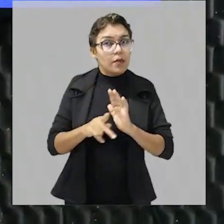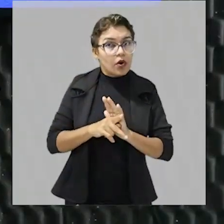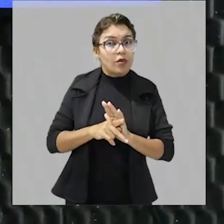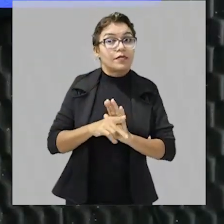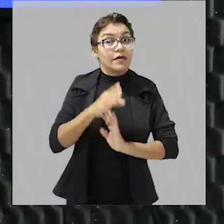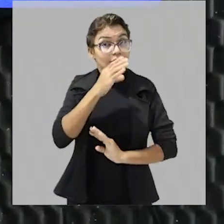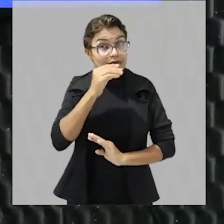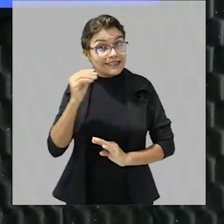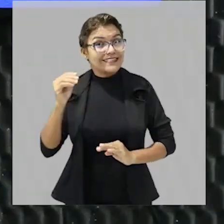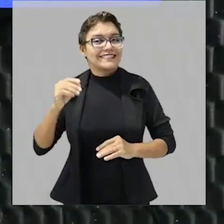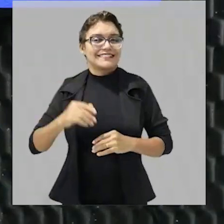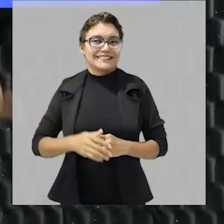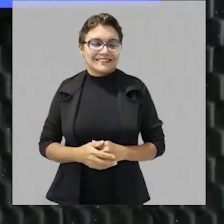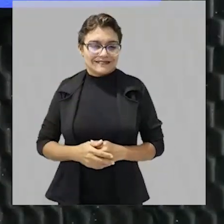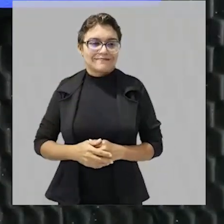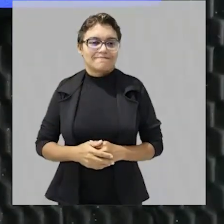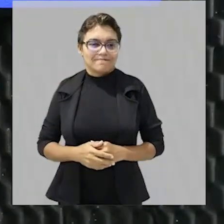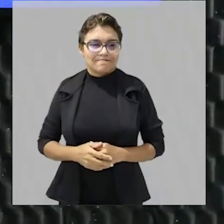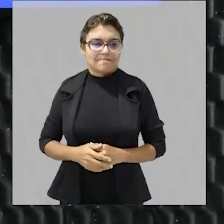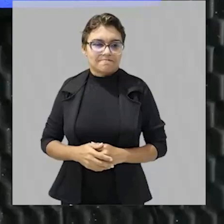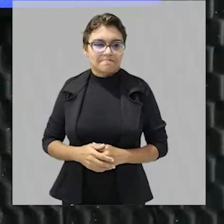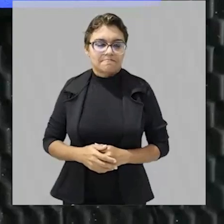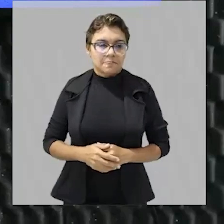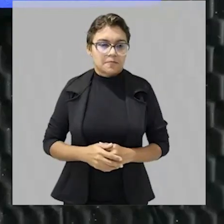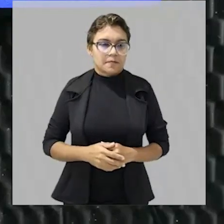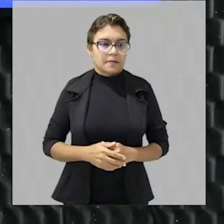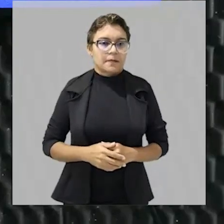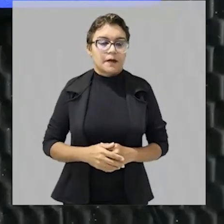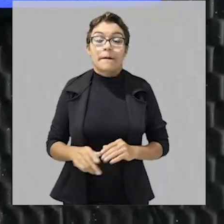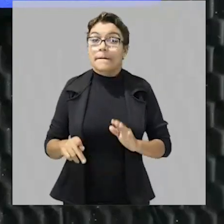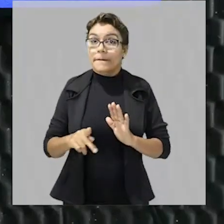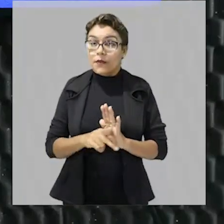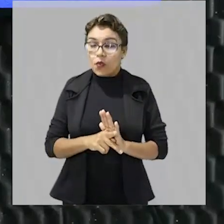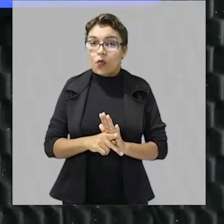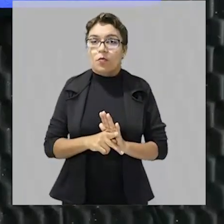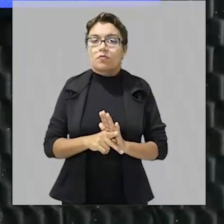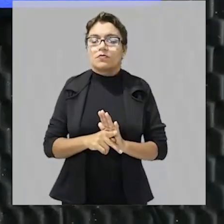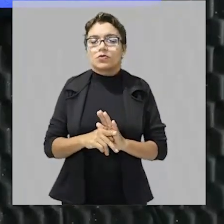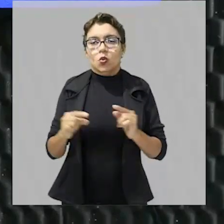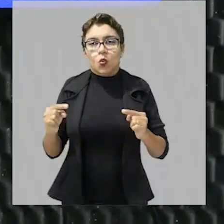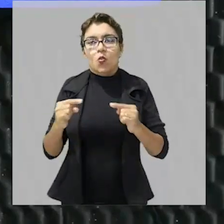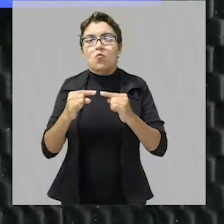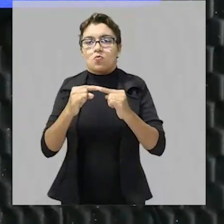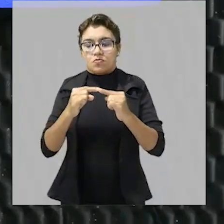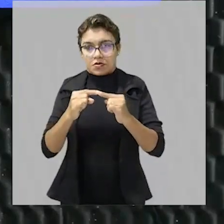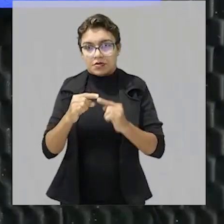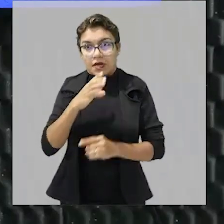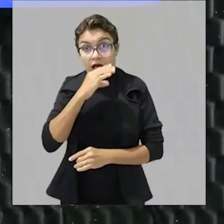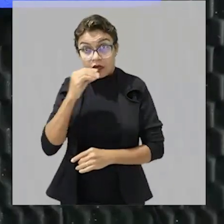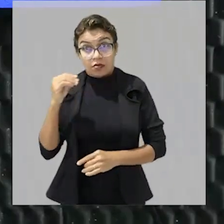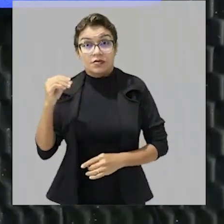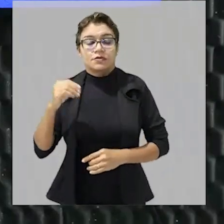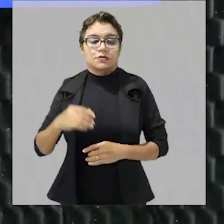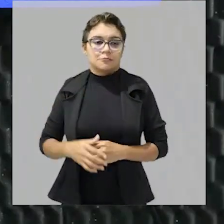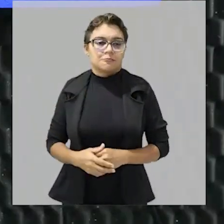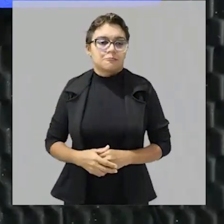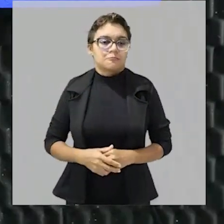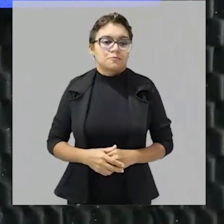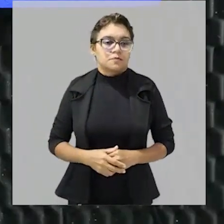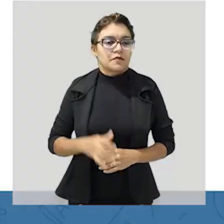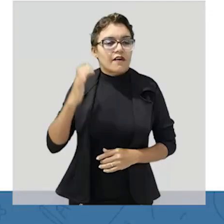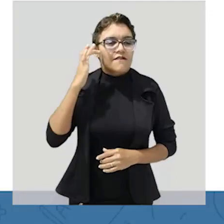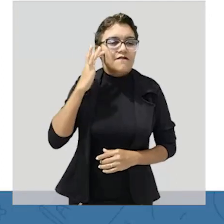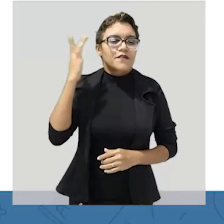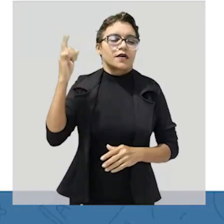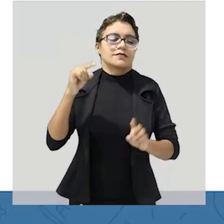muito fácil, né? Você pode até dizer assim, poxa, uma questão dessa. Dependendo, eu não sei quem me assiste. Eu não